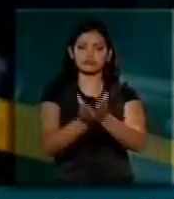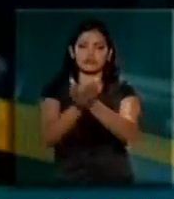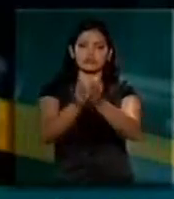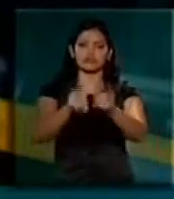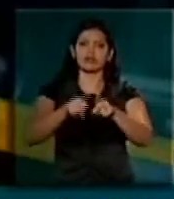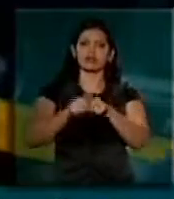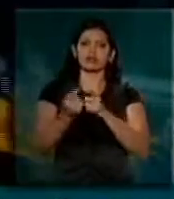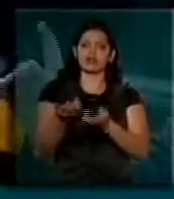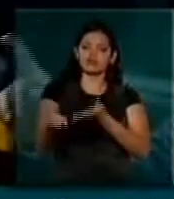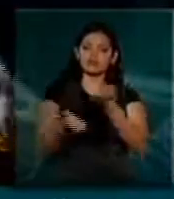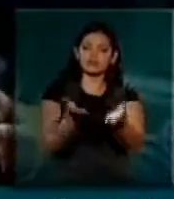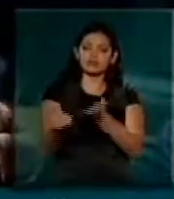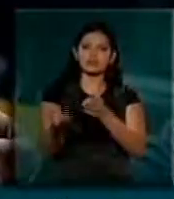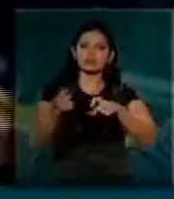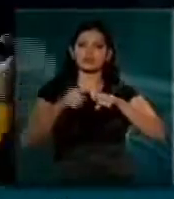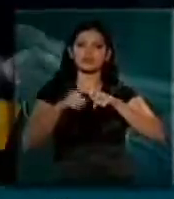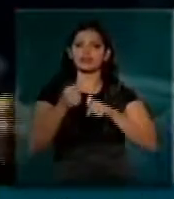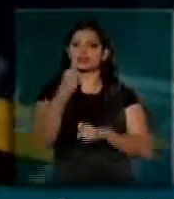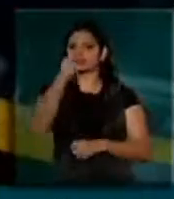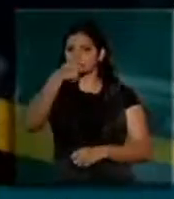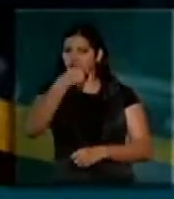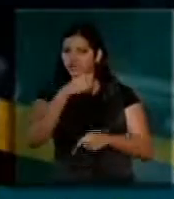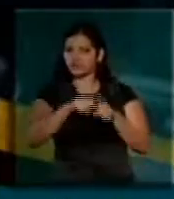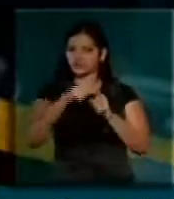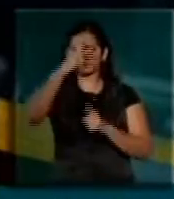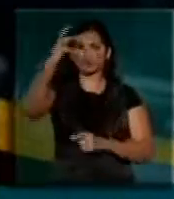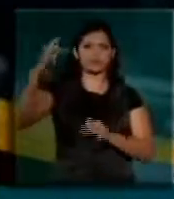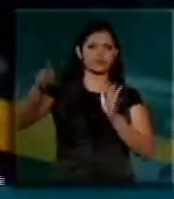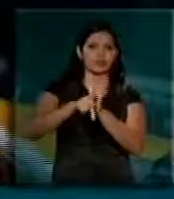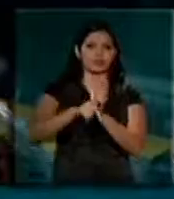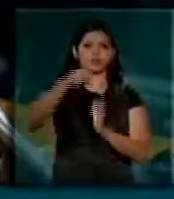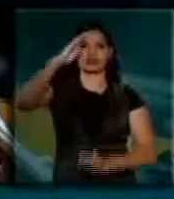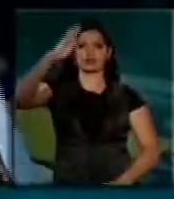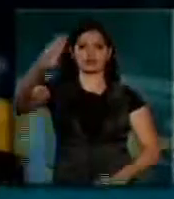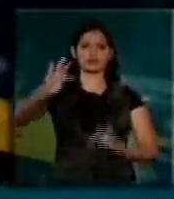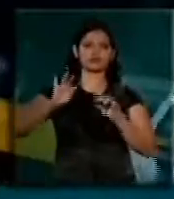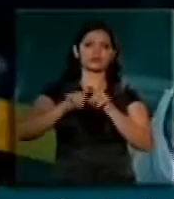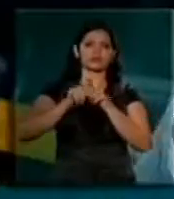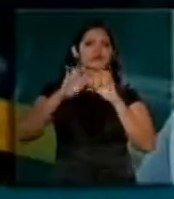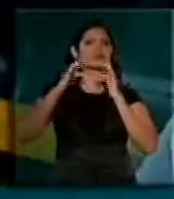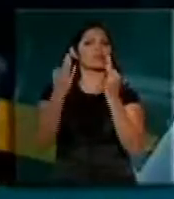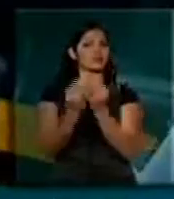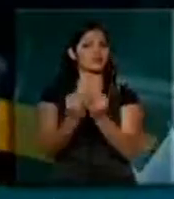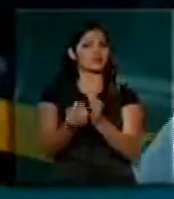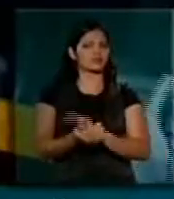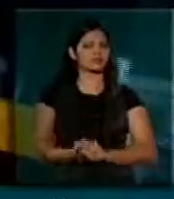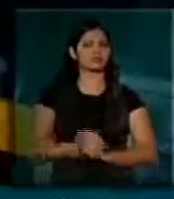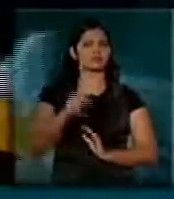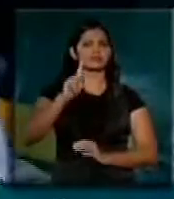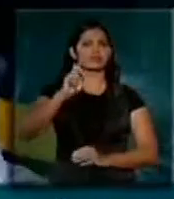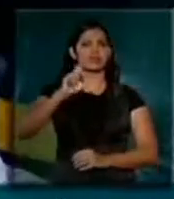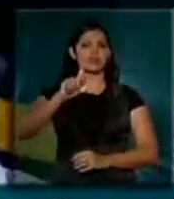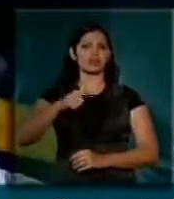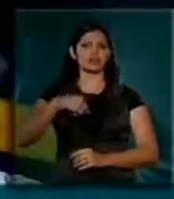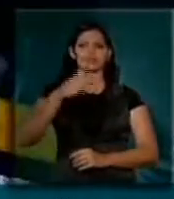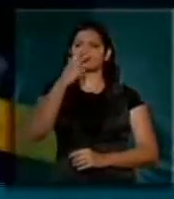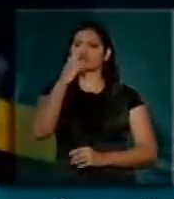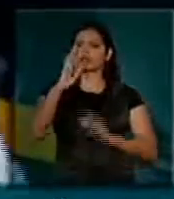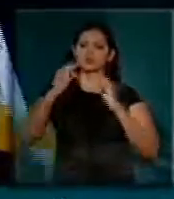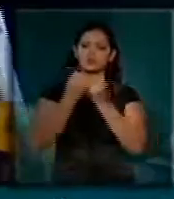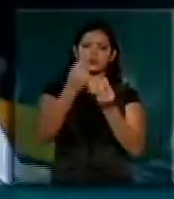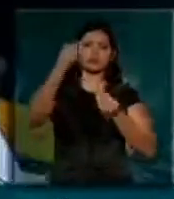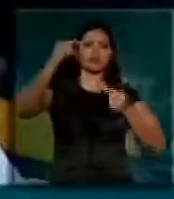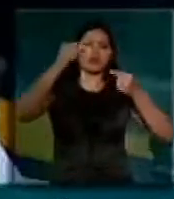atendimento médico e odontológico do pessoal do Exército e de seus familiares. É um PLN que parece que praticamente todos estão de